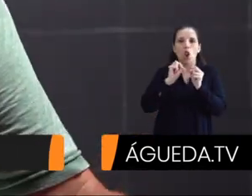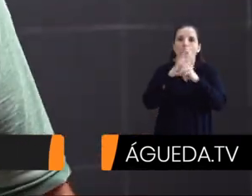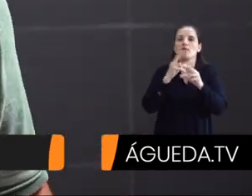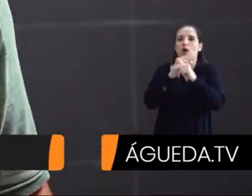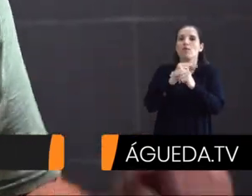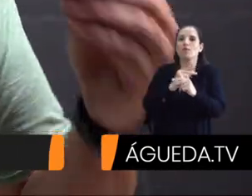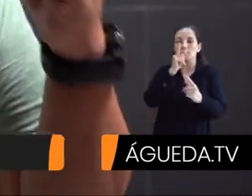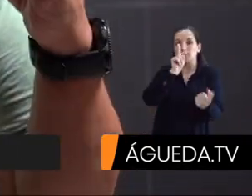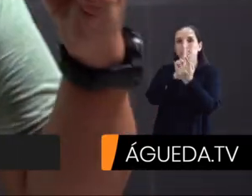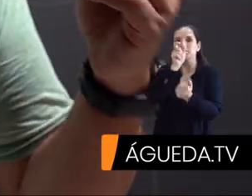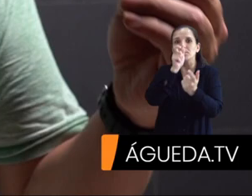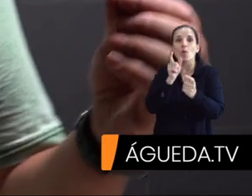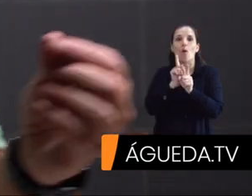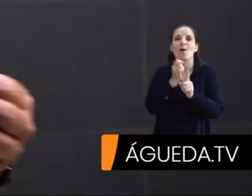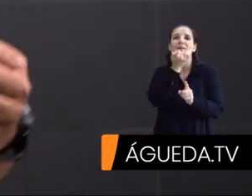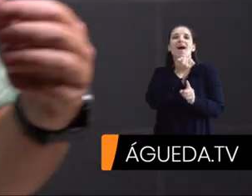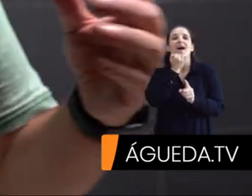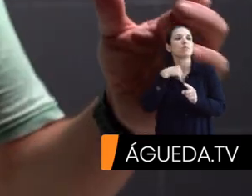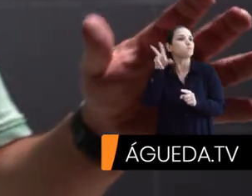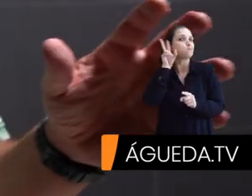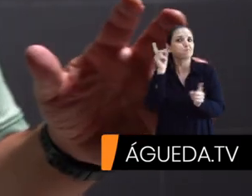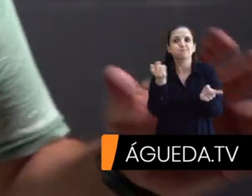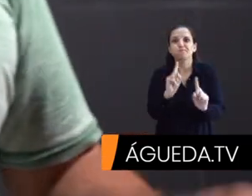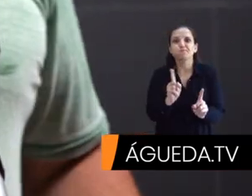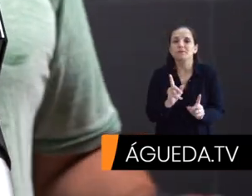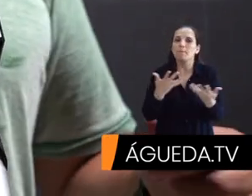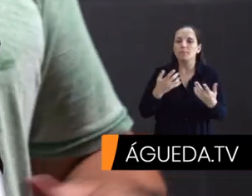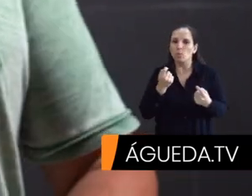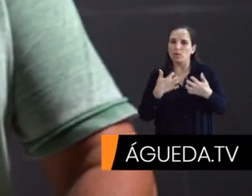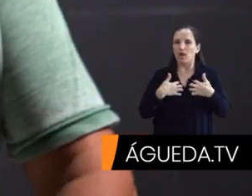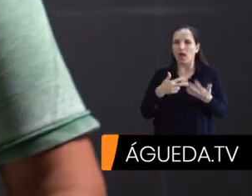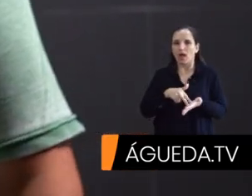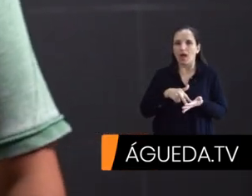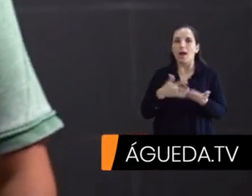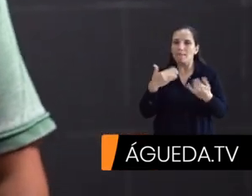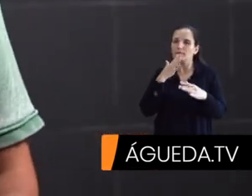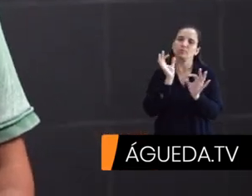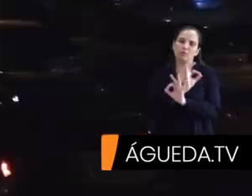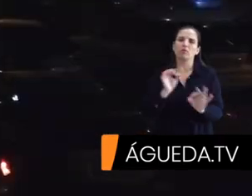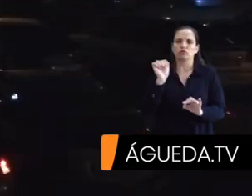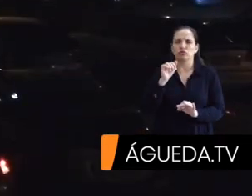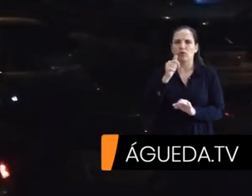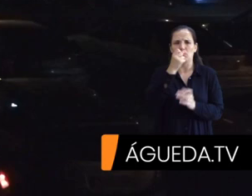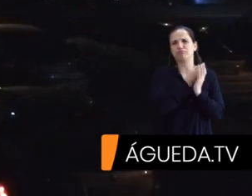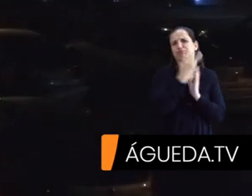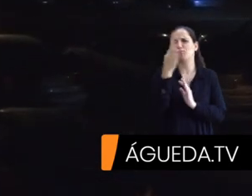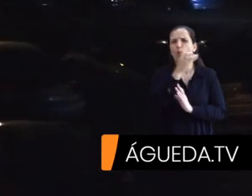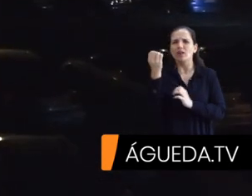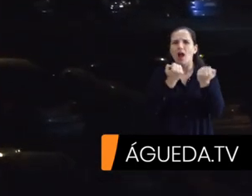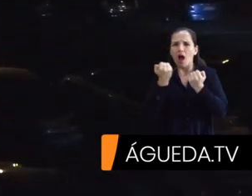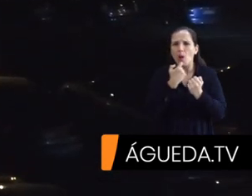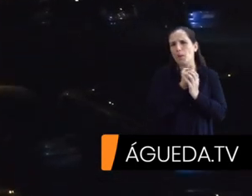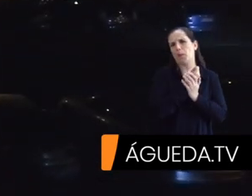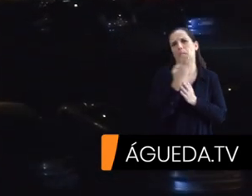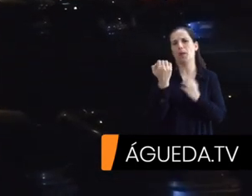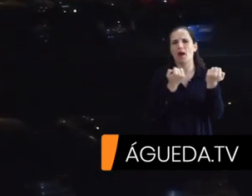durante as atuações e não ouvindo as gargalhadas ficamos um bocadinho... Mas de resto, achei que está espetacular. 400 carros,